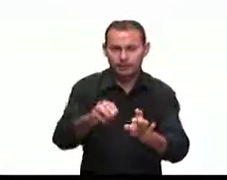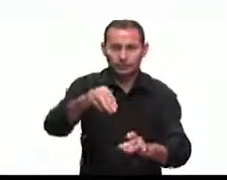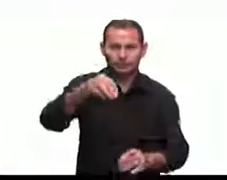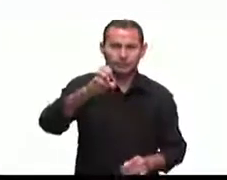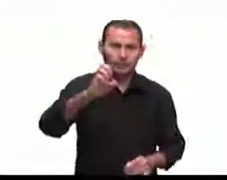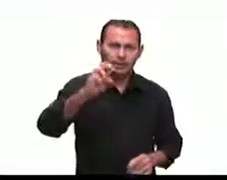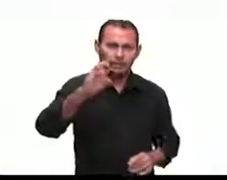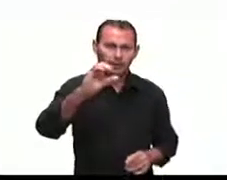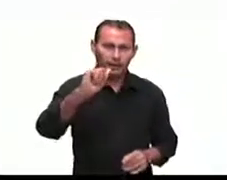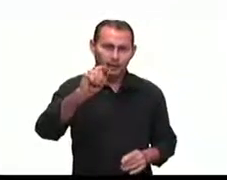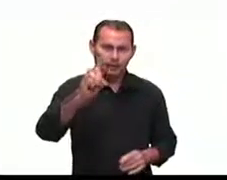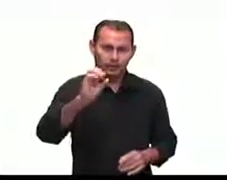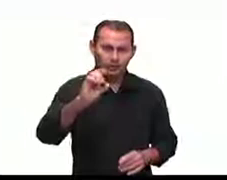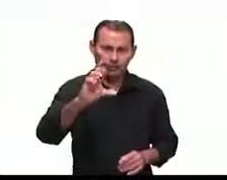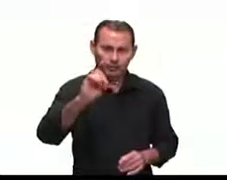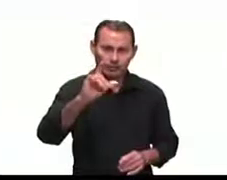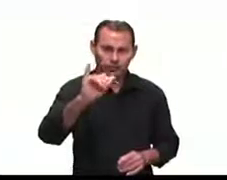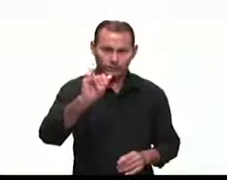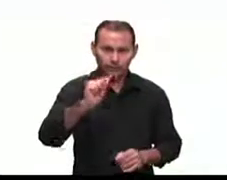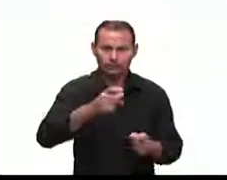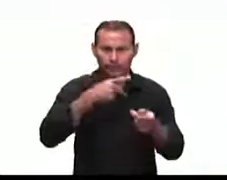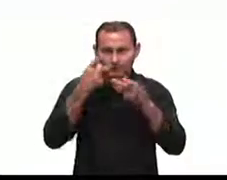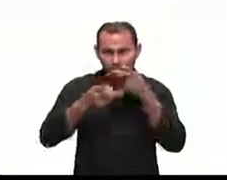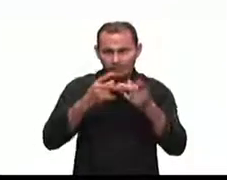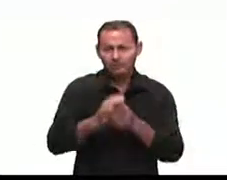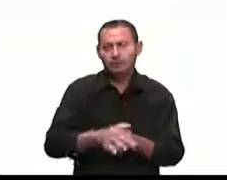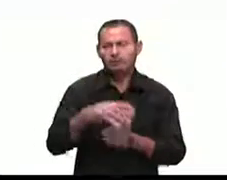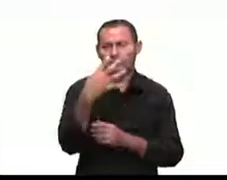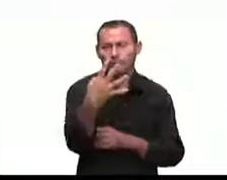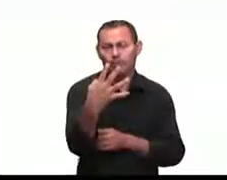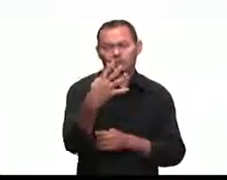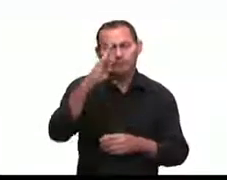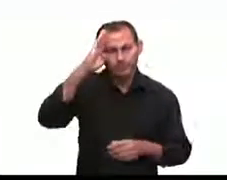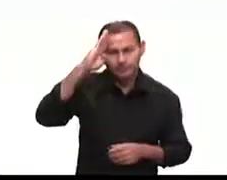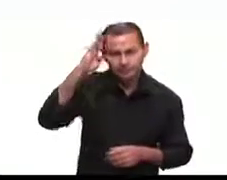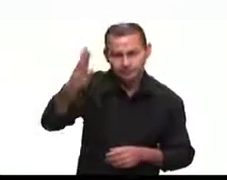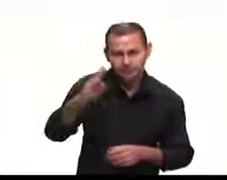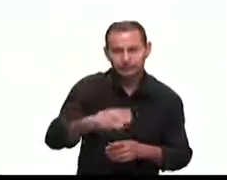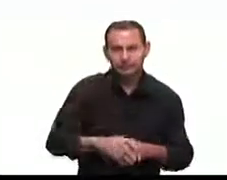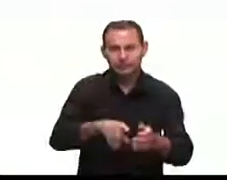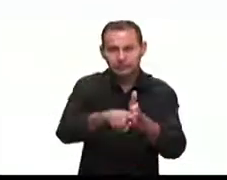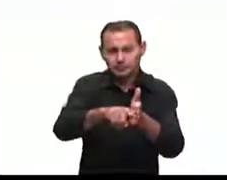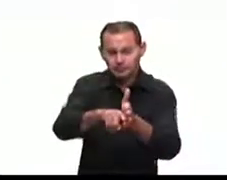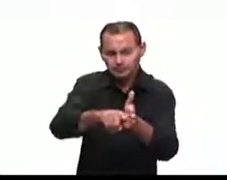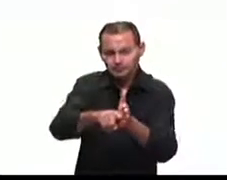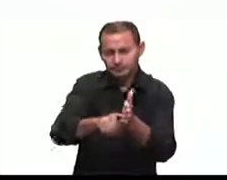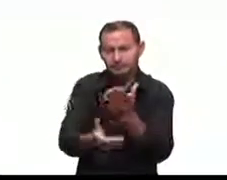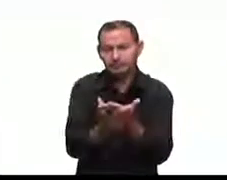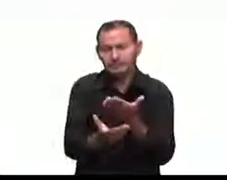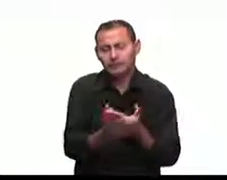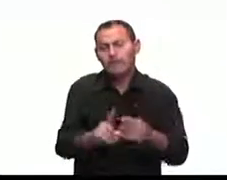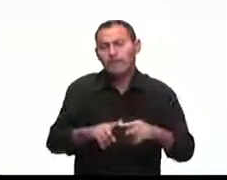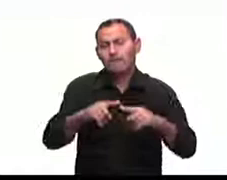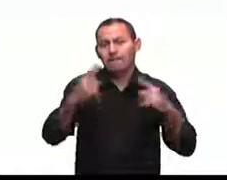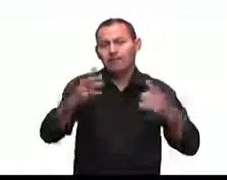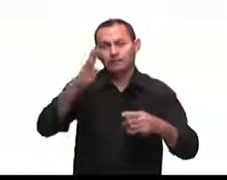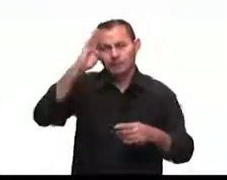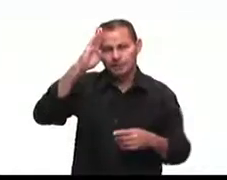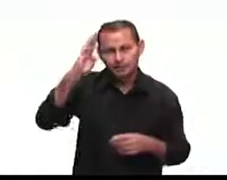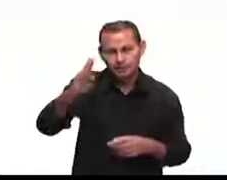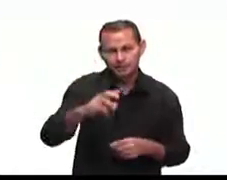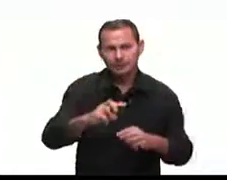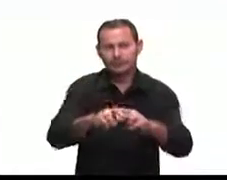mercadológica, tá? Então, falaremos aí sobre os quatro principais tipos de pesquisa, mas